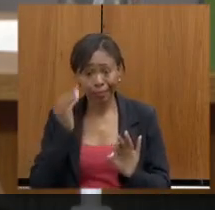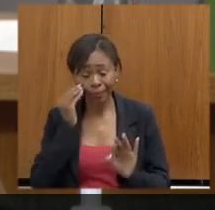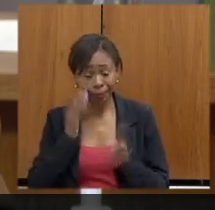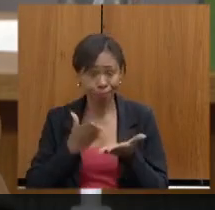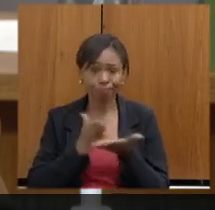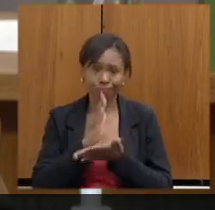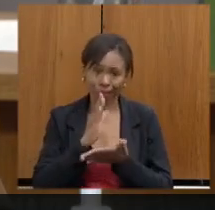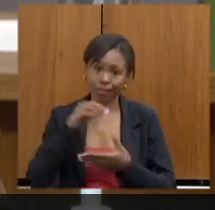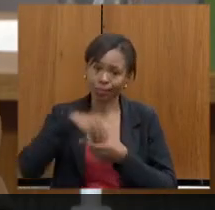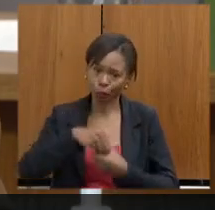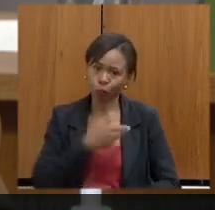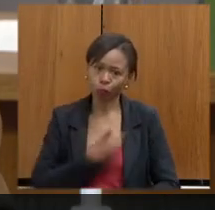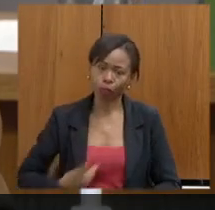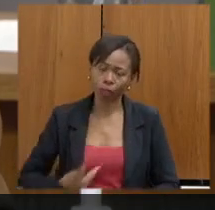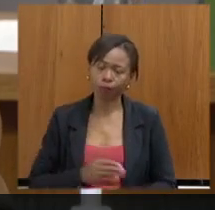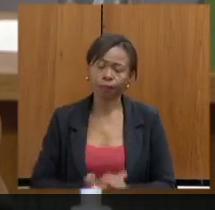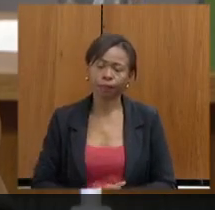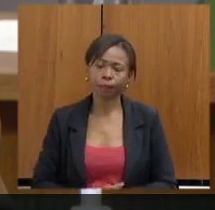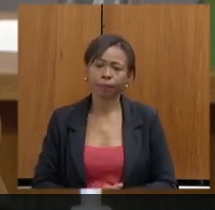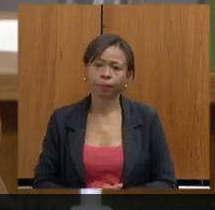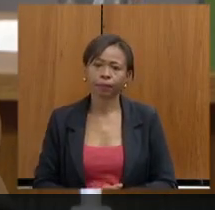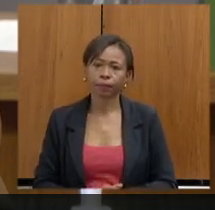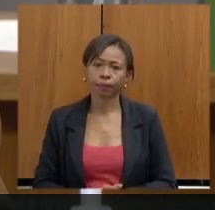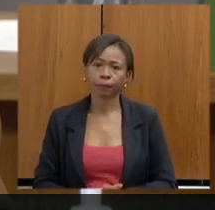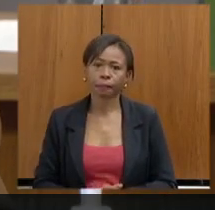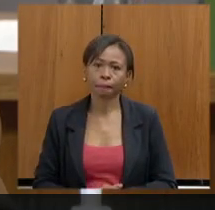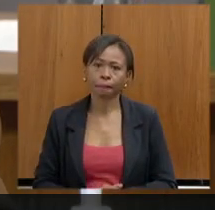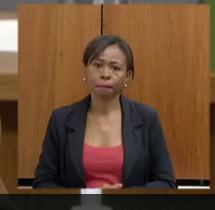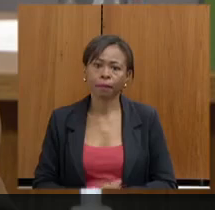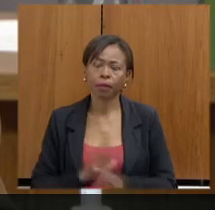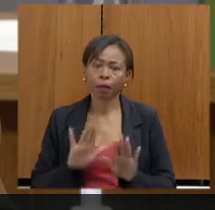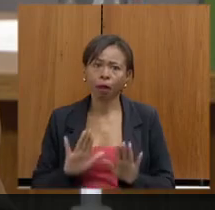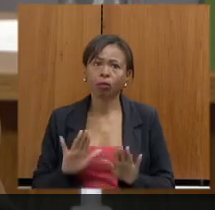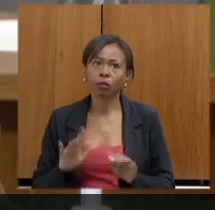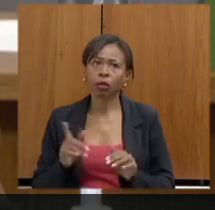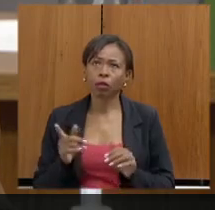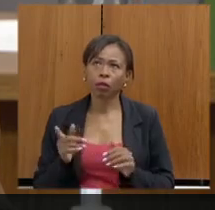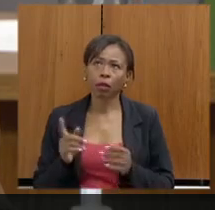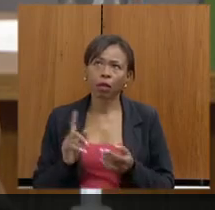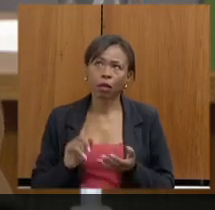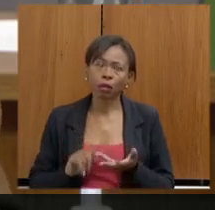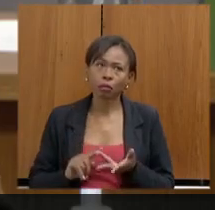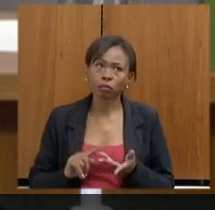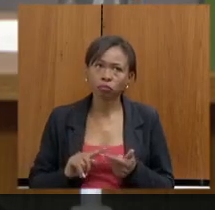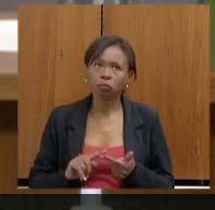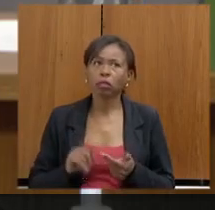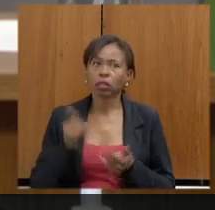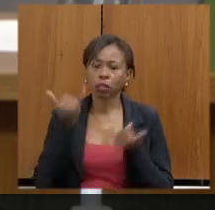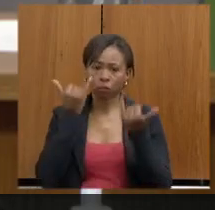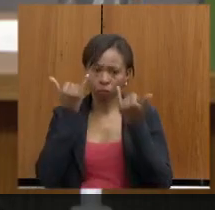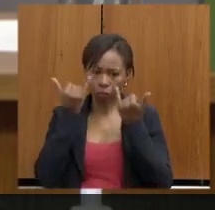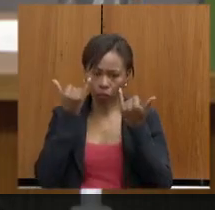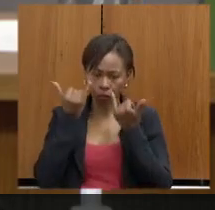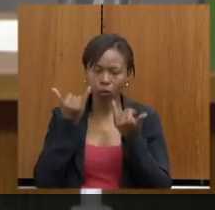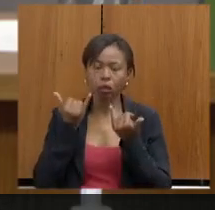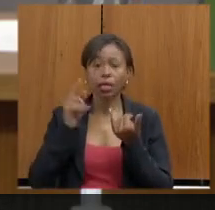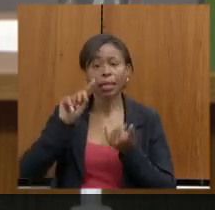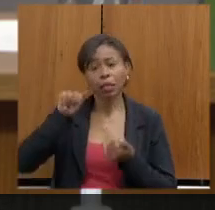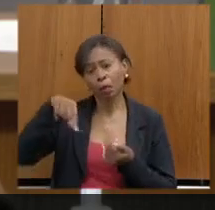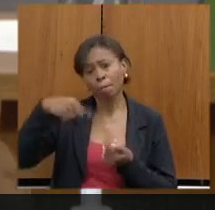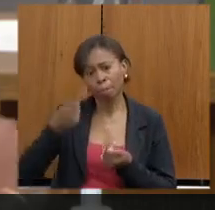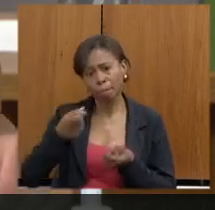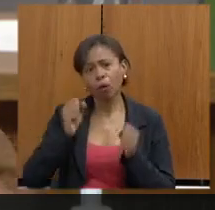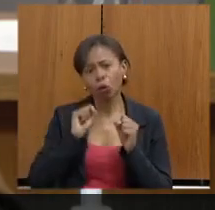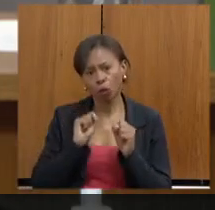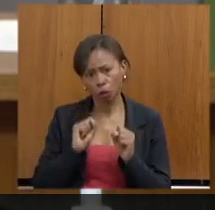muito grande é então assim de primeira mão são essas informações e eu poderia depois